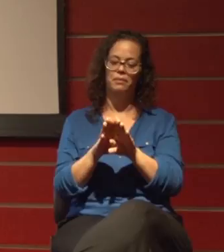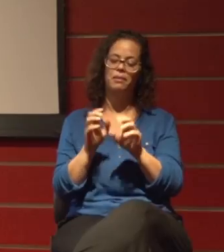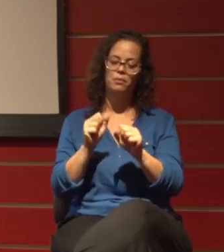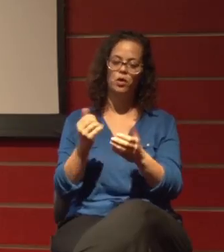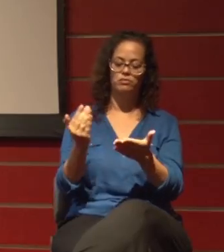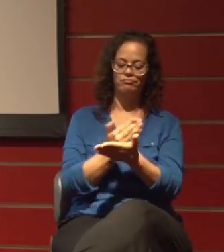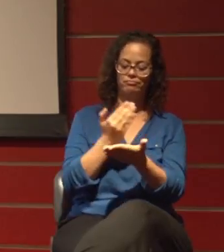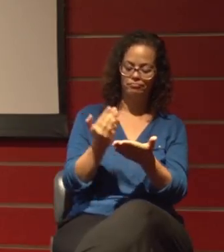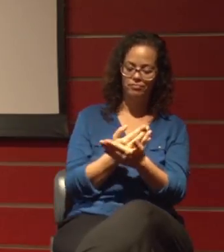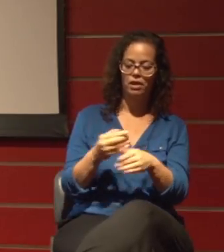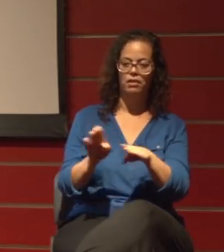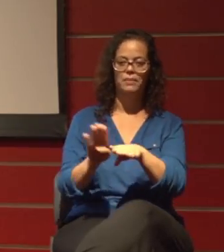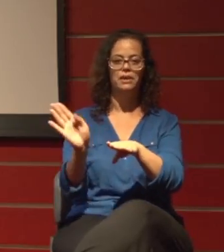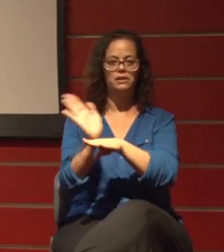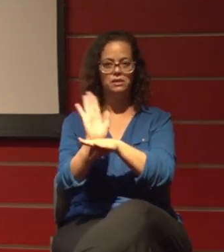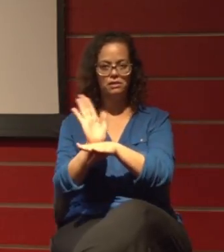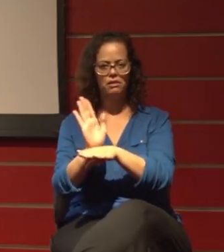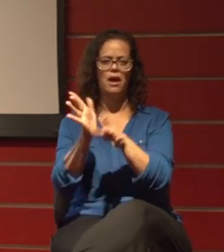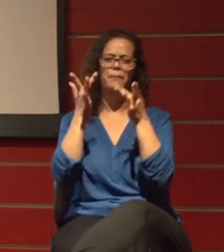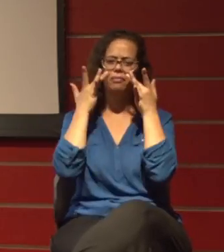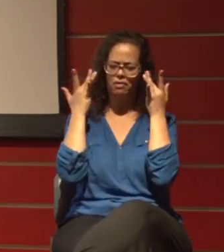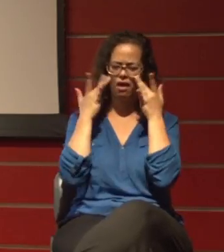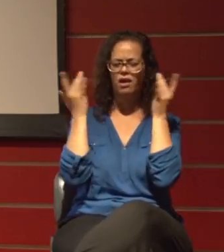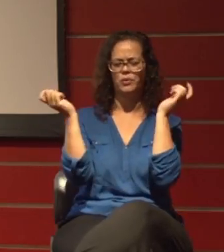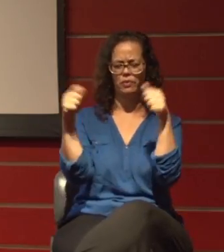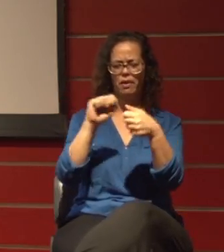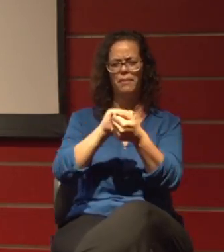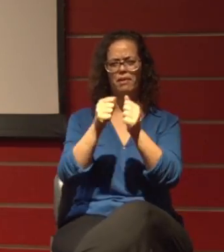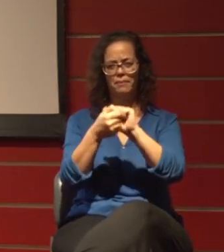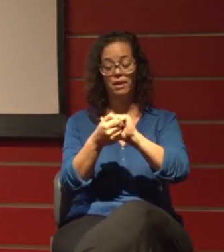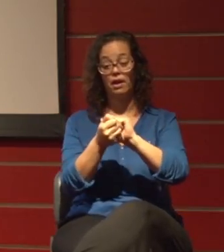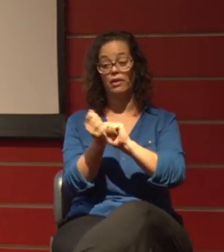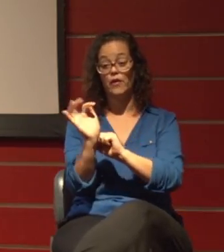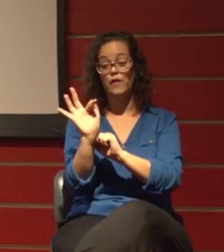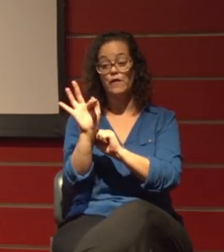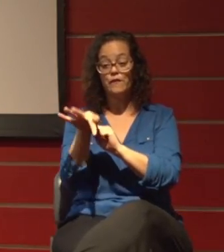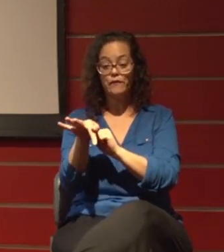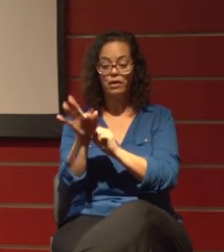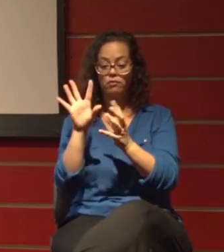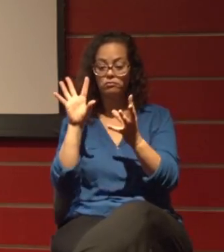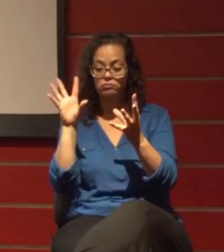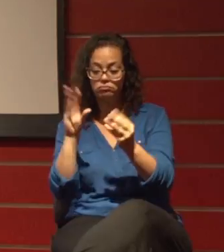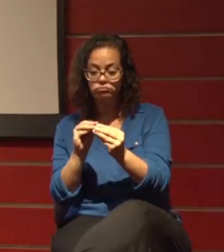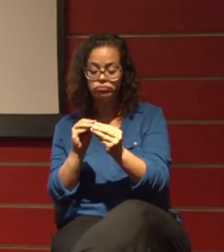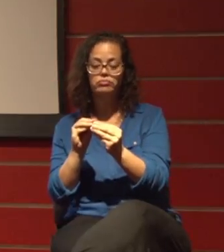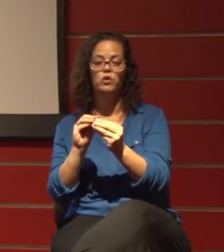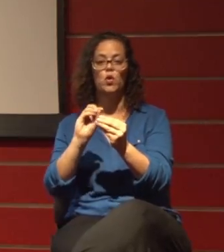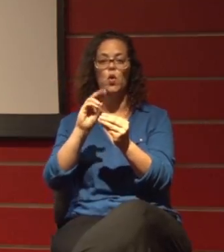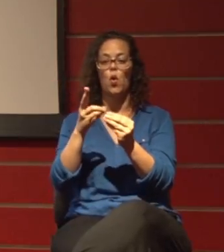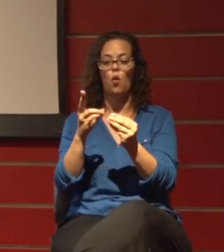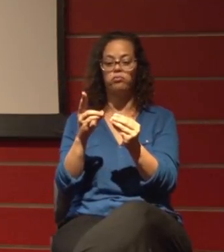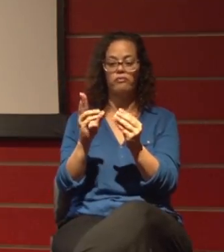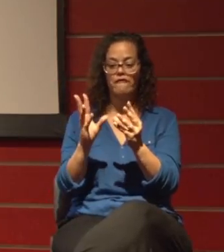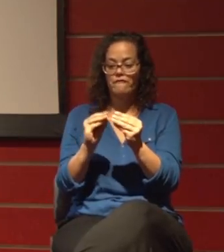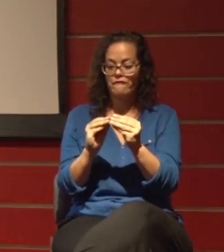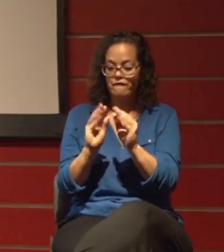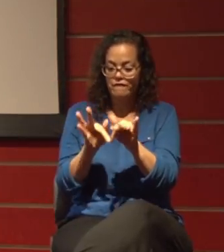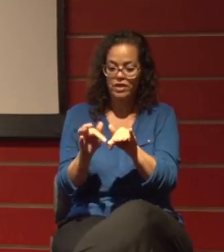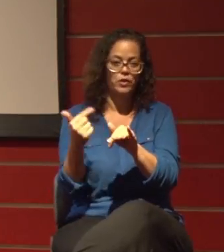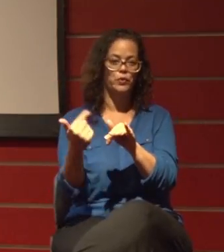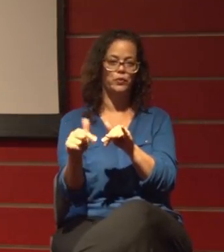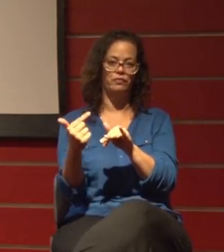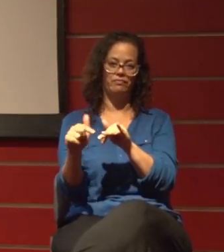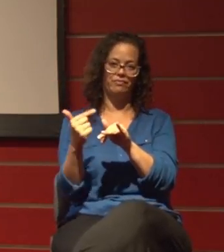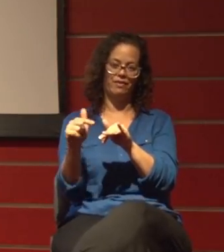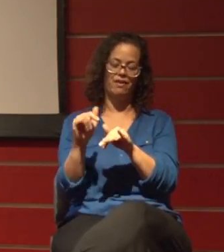livro quanto em cinema Quanto quanto em teatro pode ser um final conclusivo ou inconclusivo né aquilo que a gente já